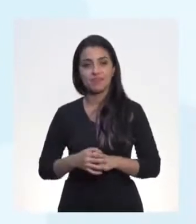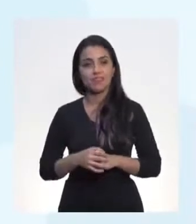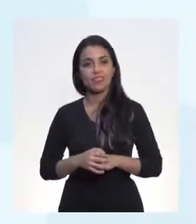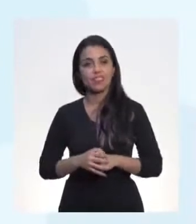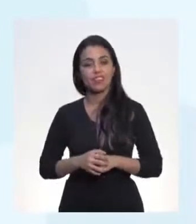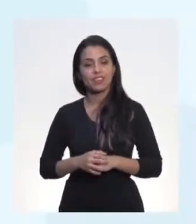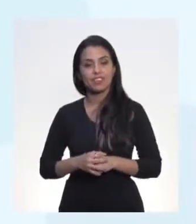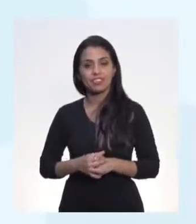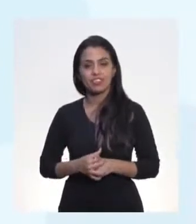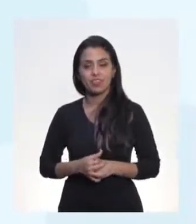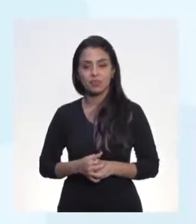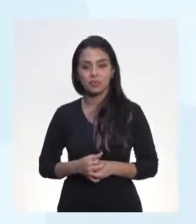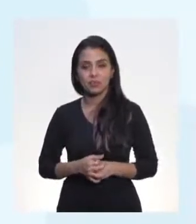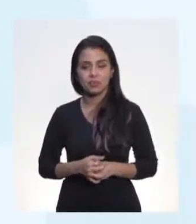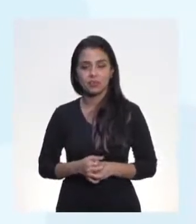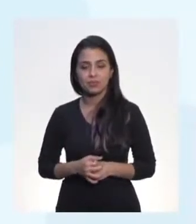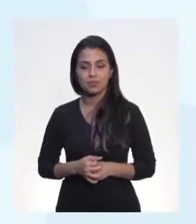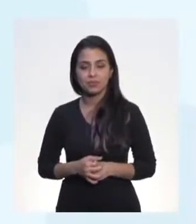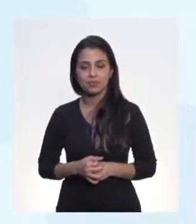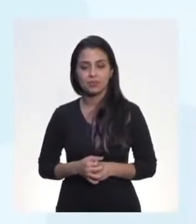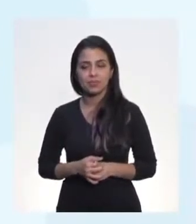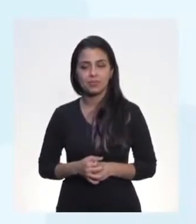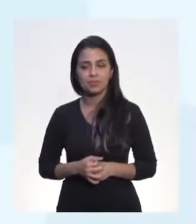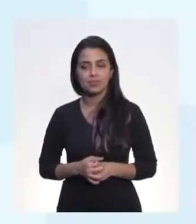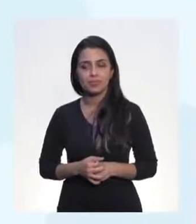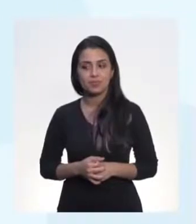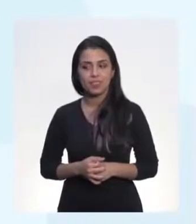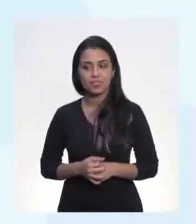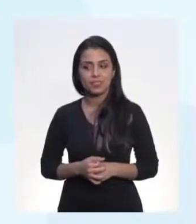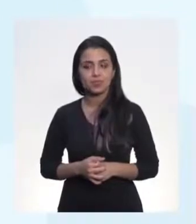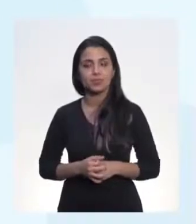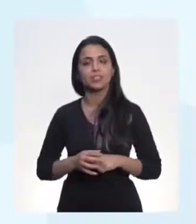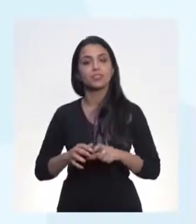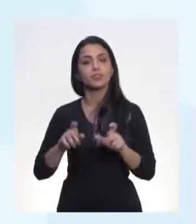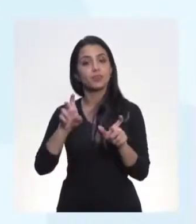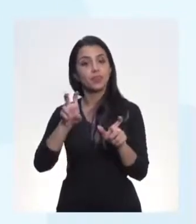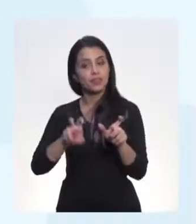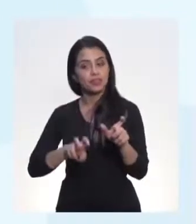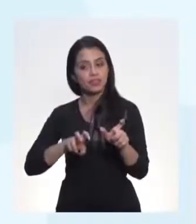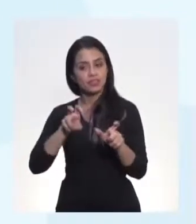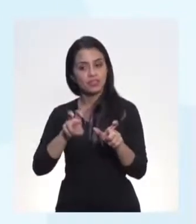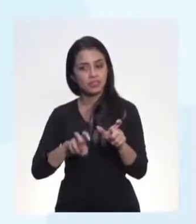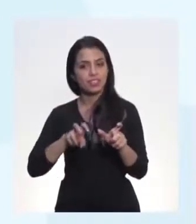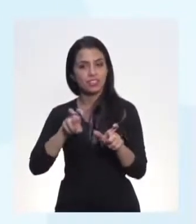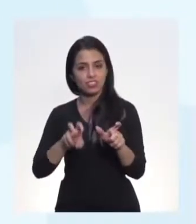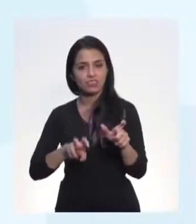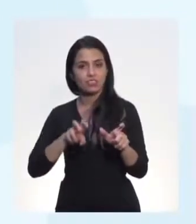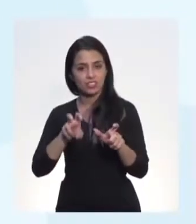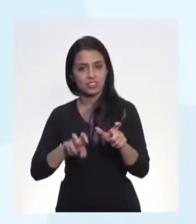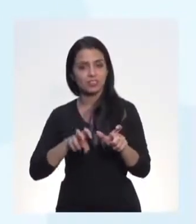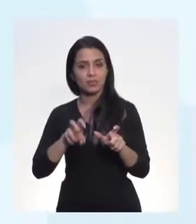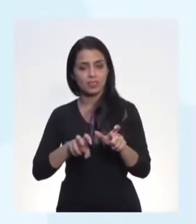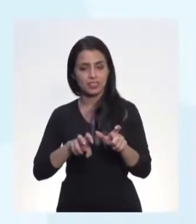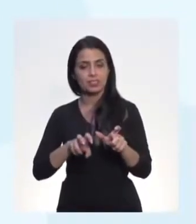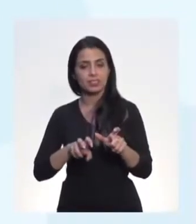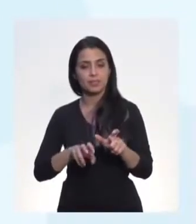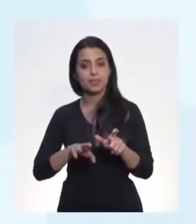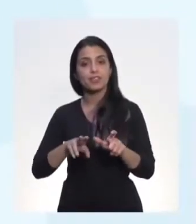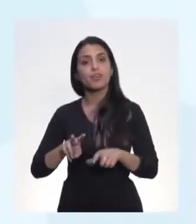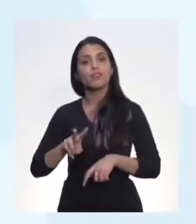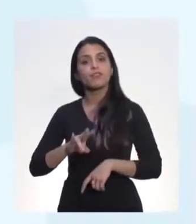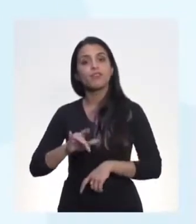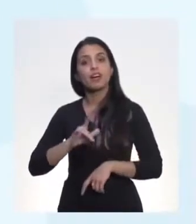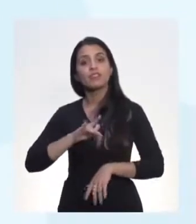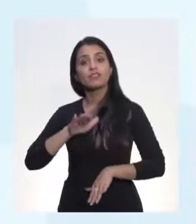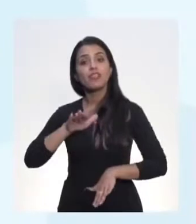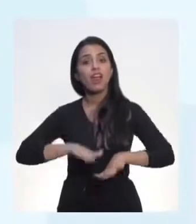Agora a gente vai falar aquelas que funcionam como um adjetivo. E são introduzidas pelos pronomes relativos.